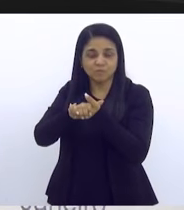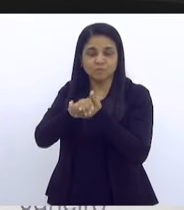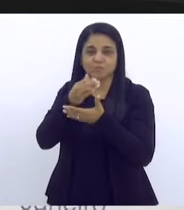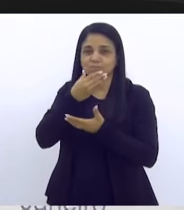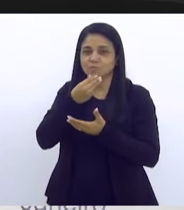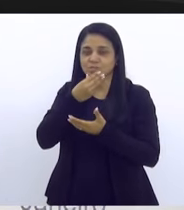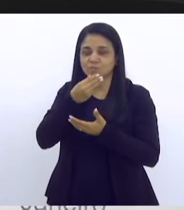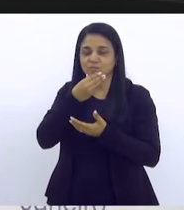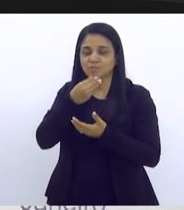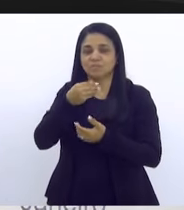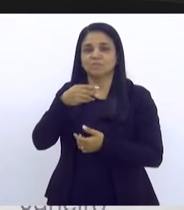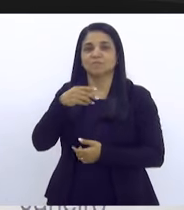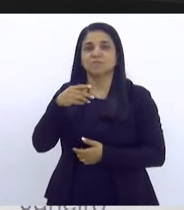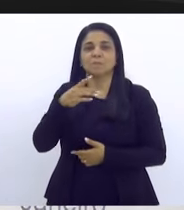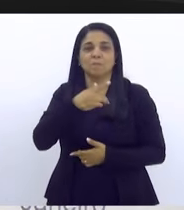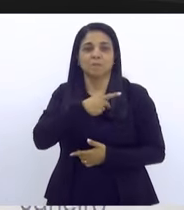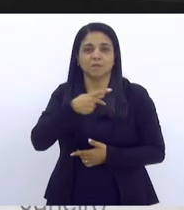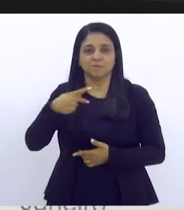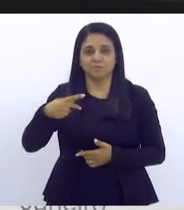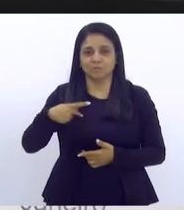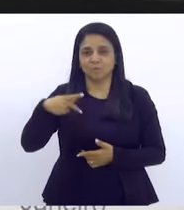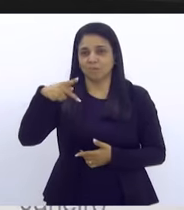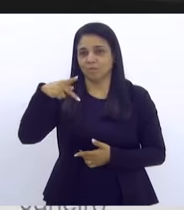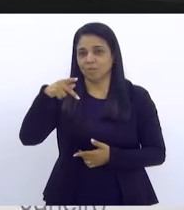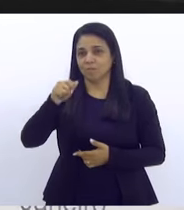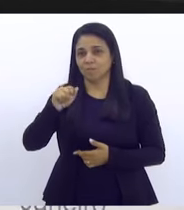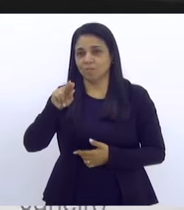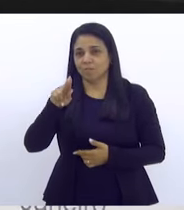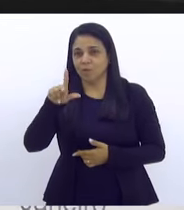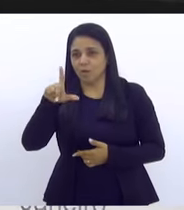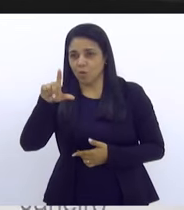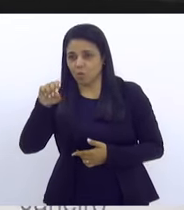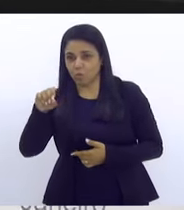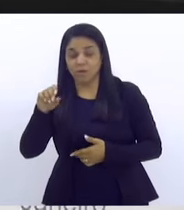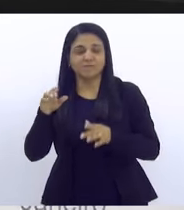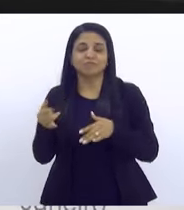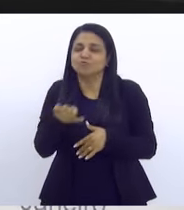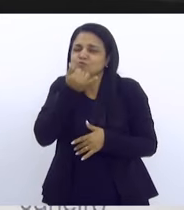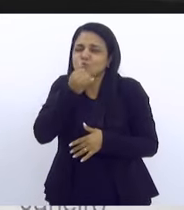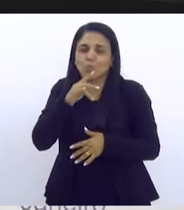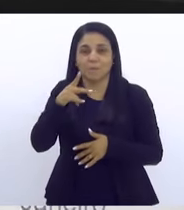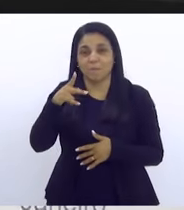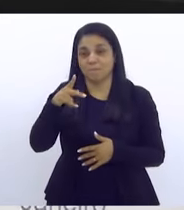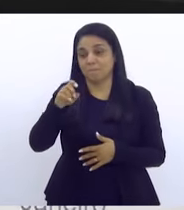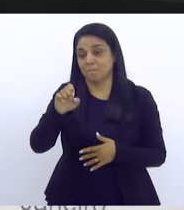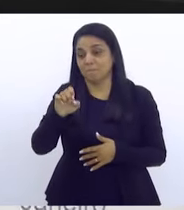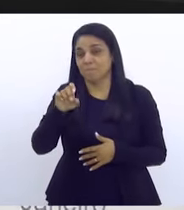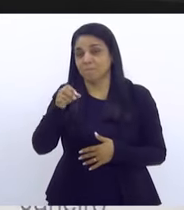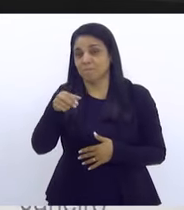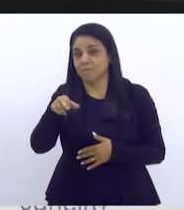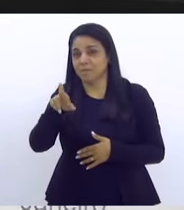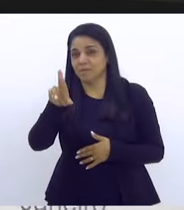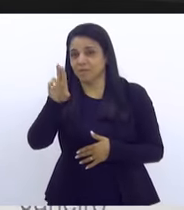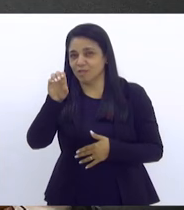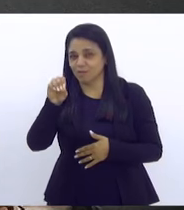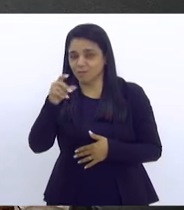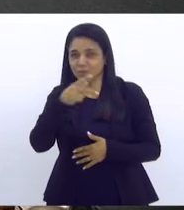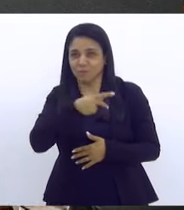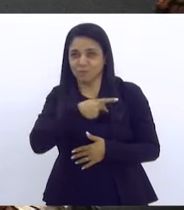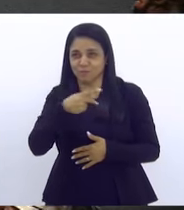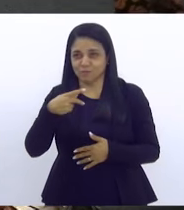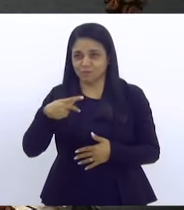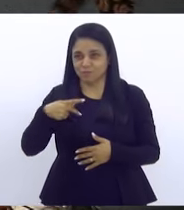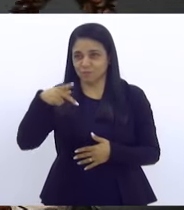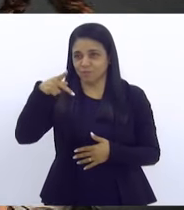pastor Paulo, que está aqui do nosso lado, do outro lado ali, ó, é o pastor Pedro. Pastor Pedro, está ali no cantinho. Cadê você,